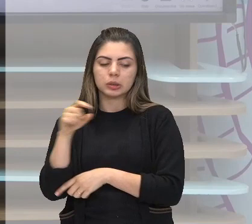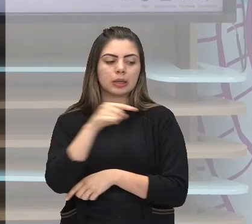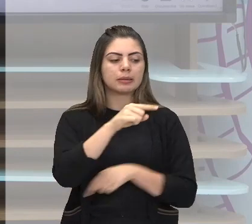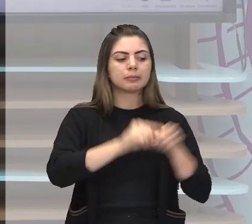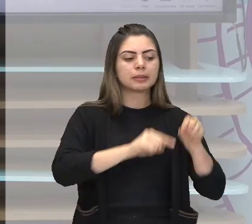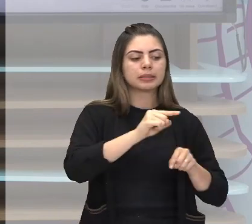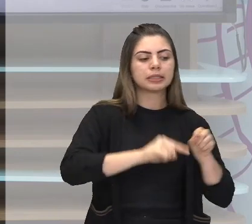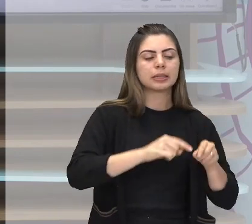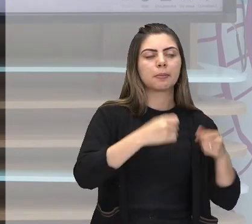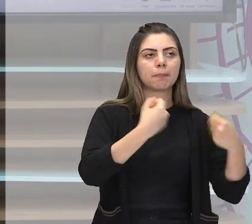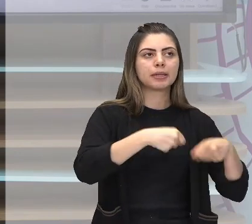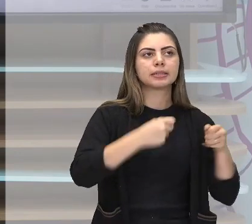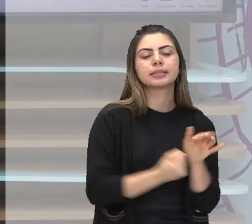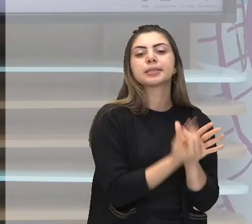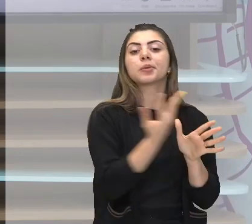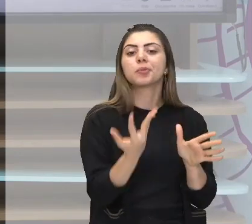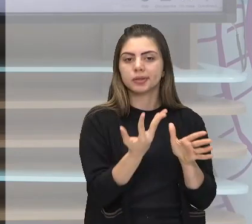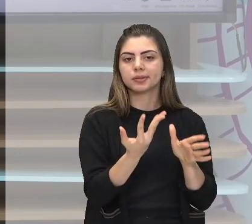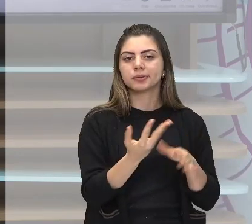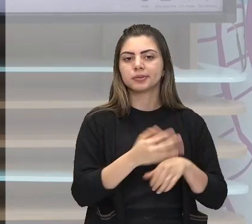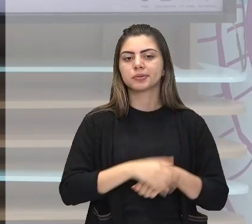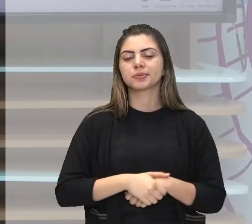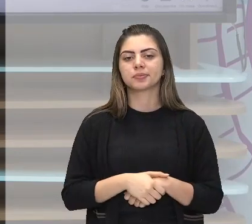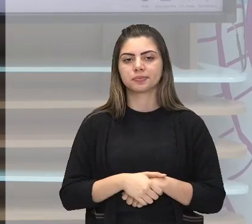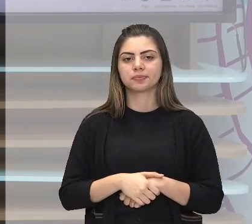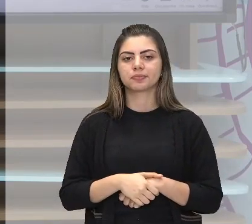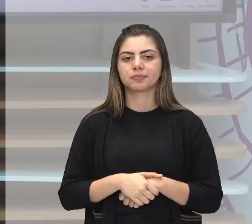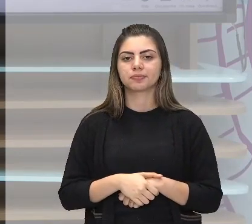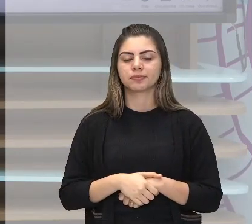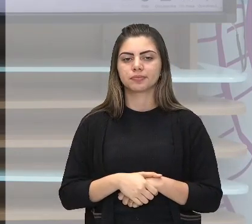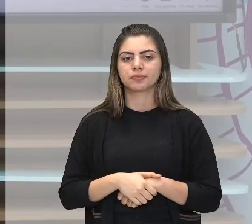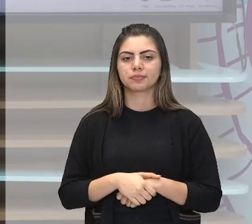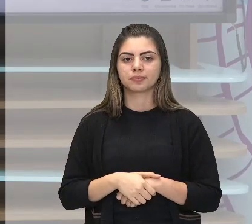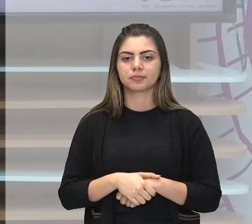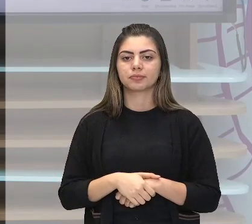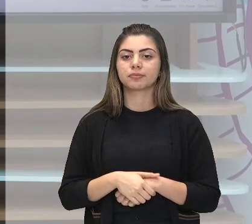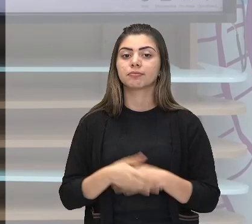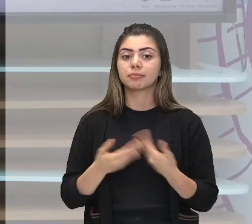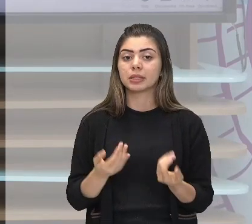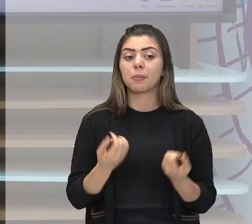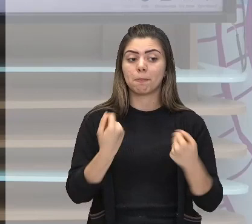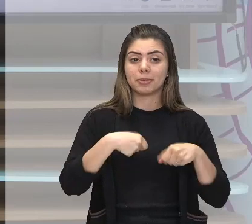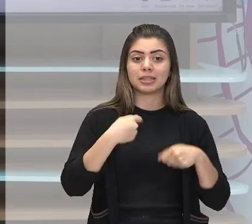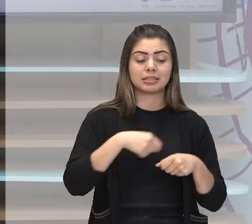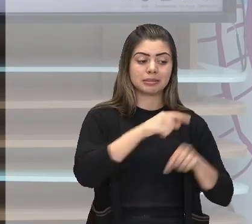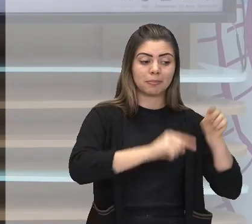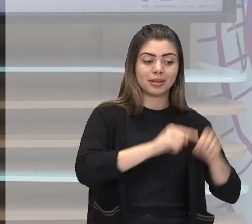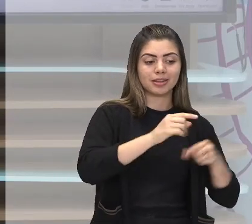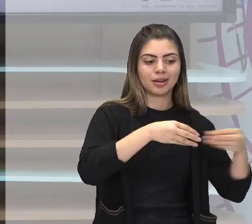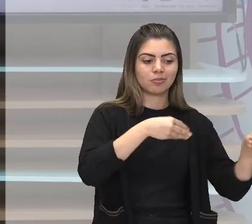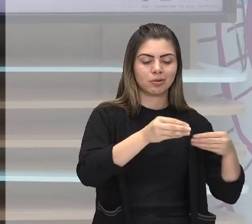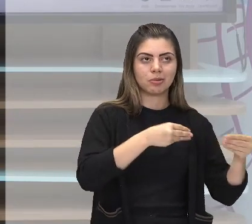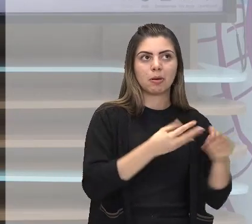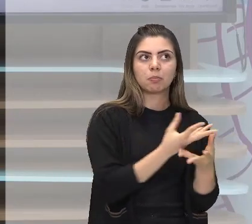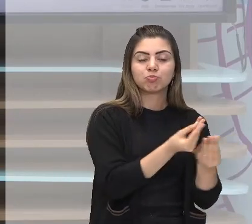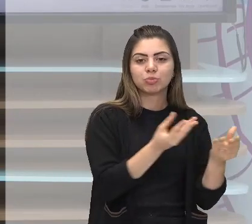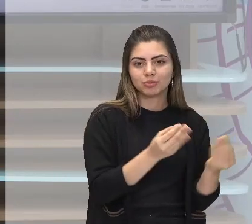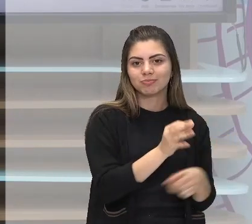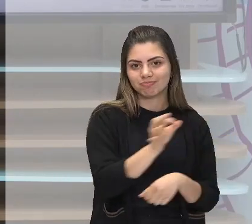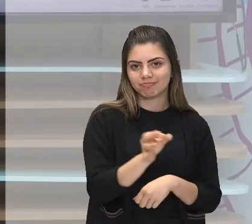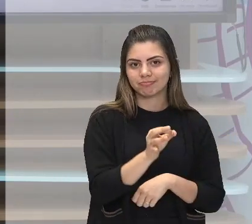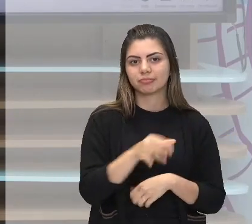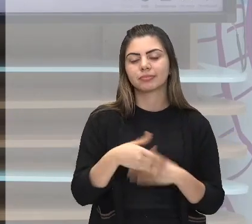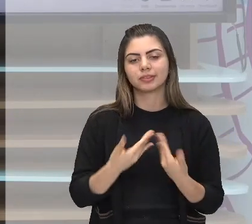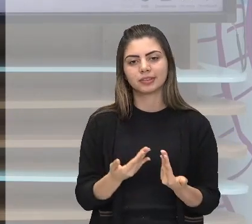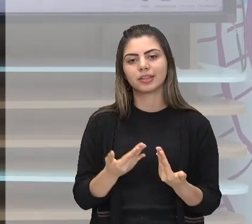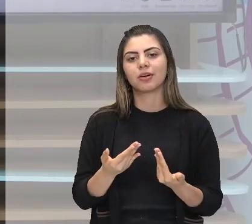de 6 peças de plástico, imagina para construir 25 ventiladores. Eu vou precisar de muito mais peças de plástico, beleza? E